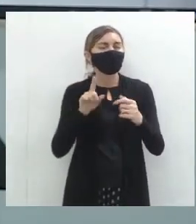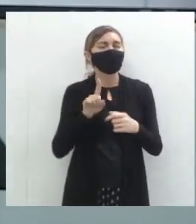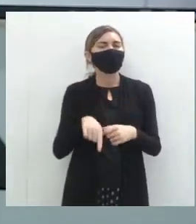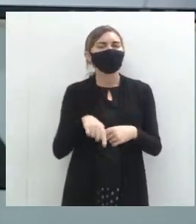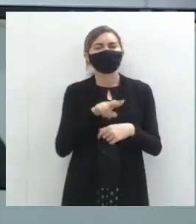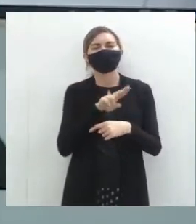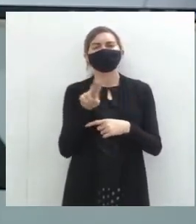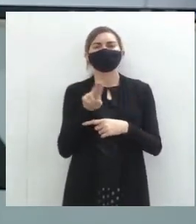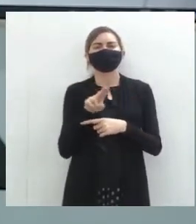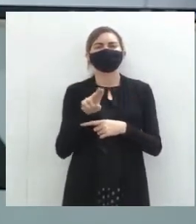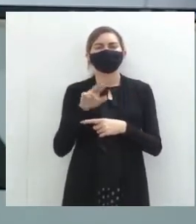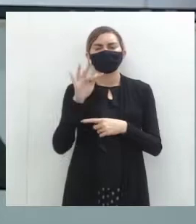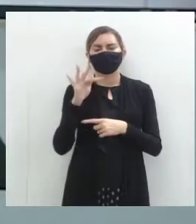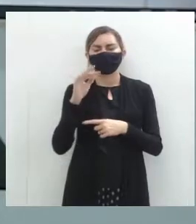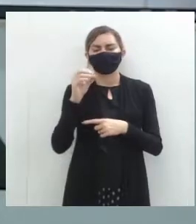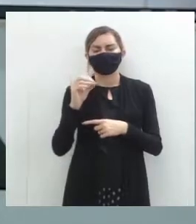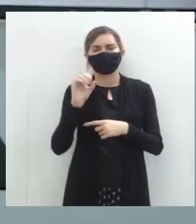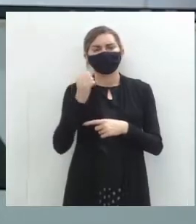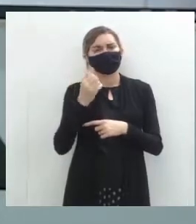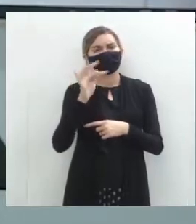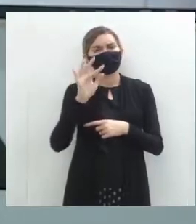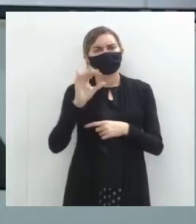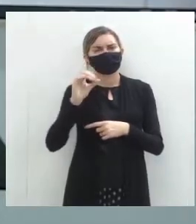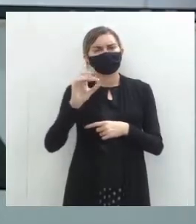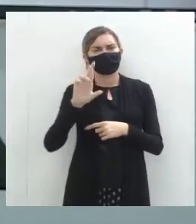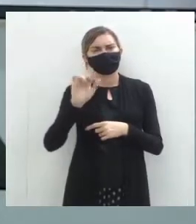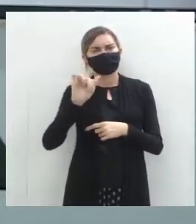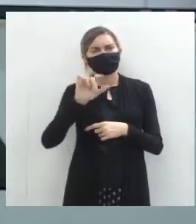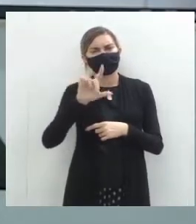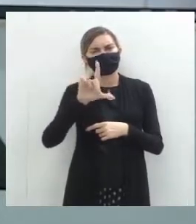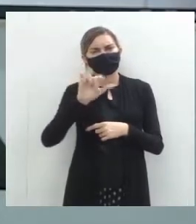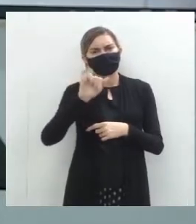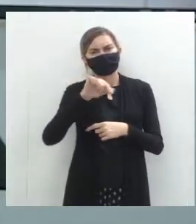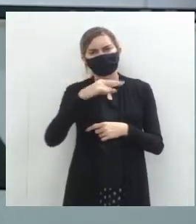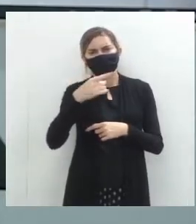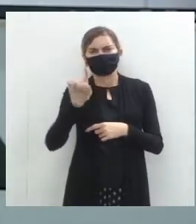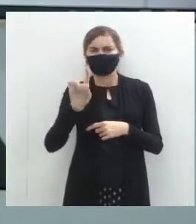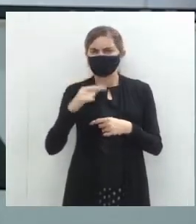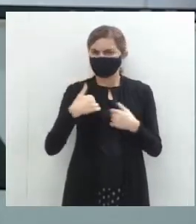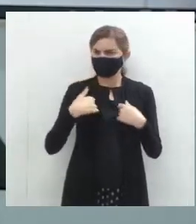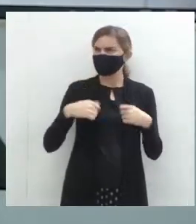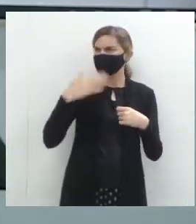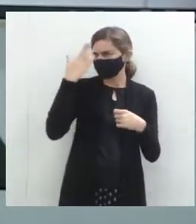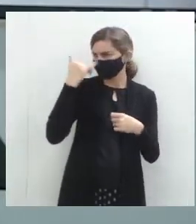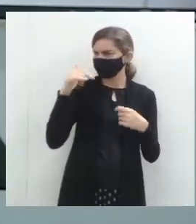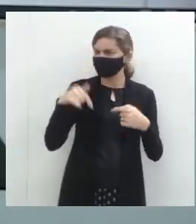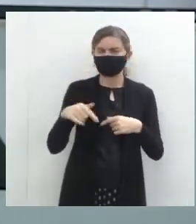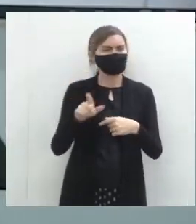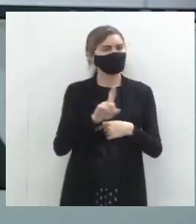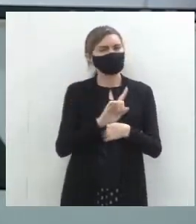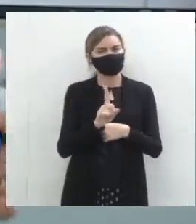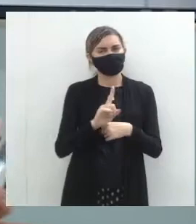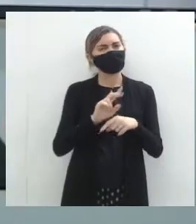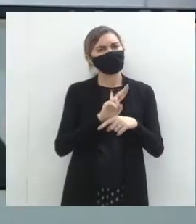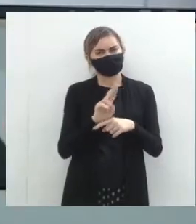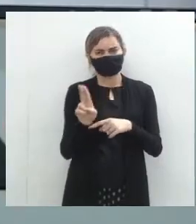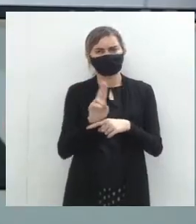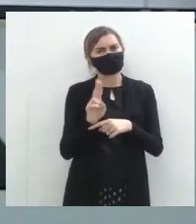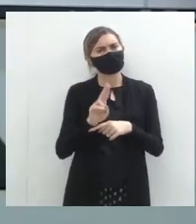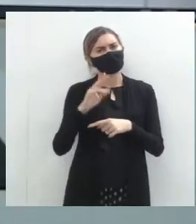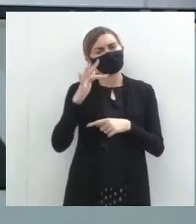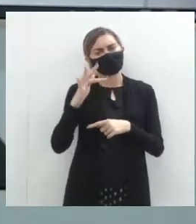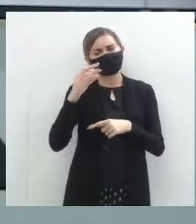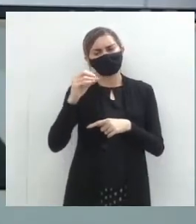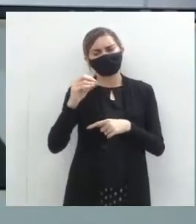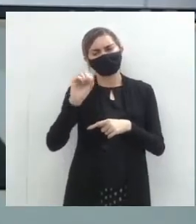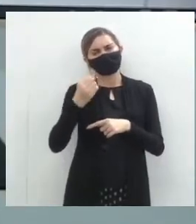é chamado de fosforilação oxidativa. Ah, eu vou precisar saber disso agora? Não. Mas o nome do processo é chamado de